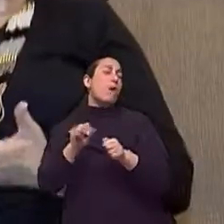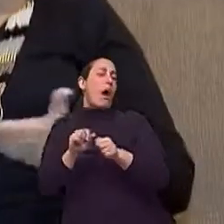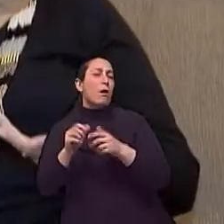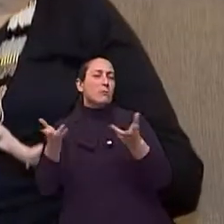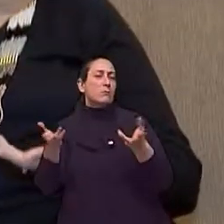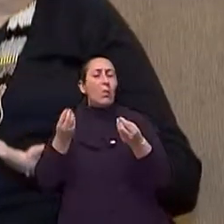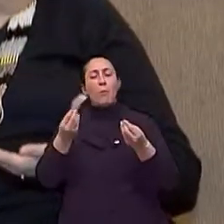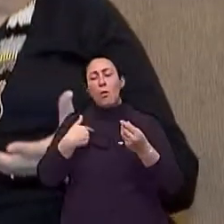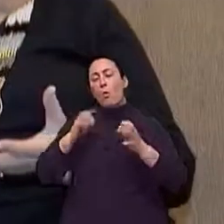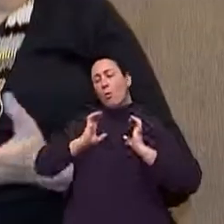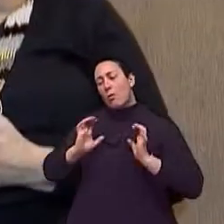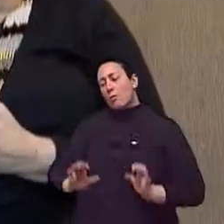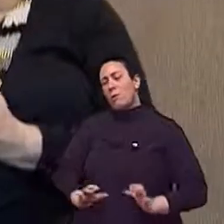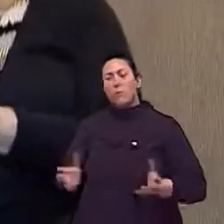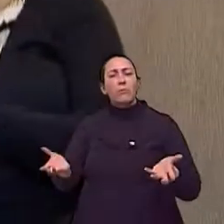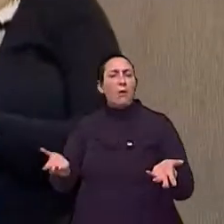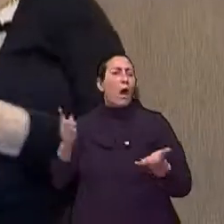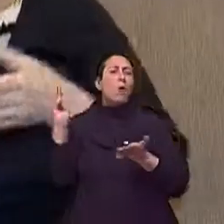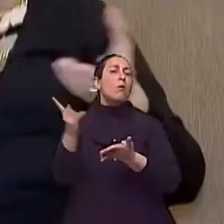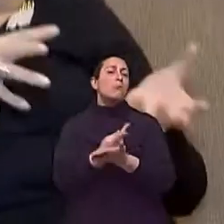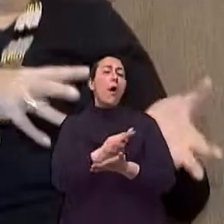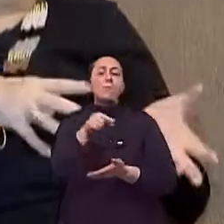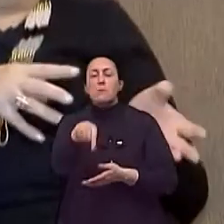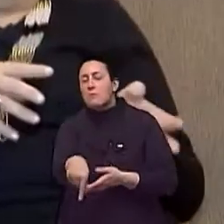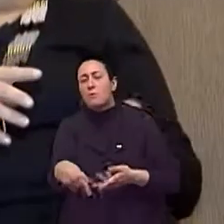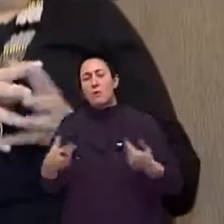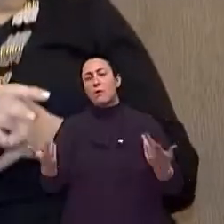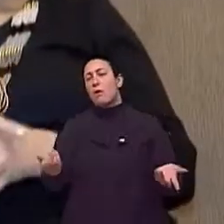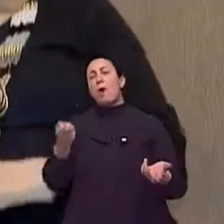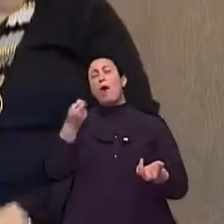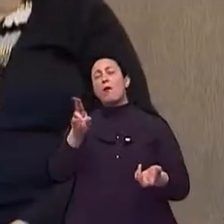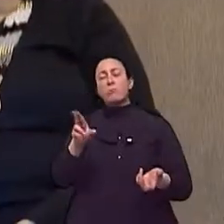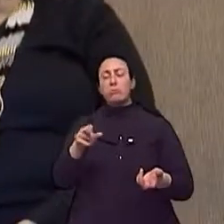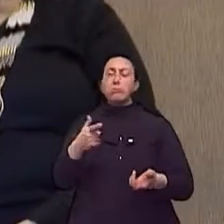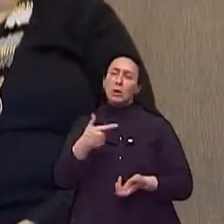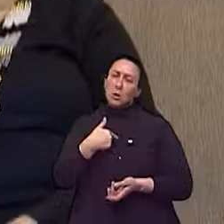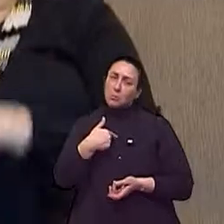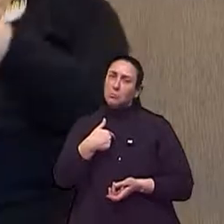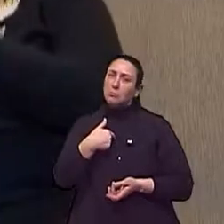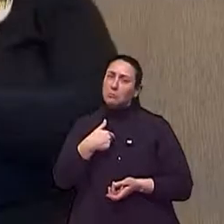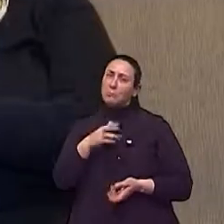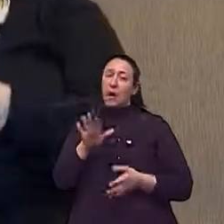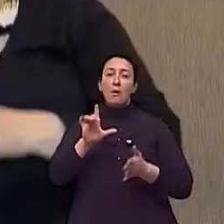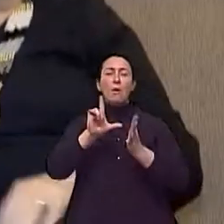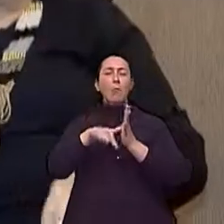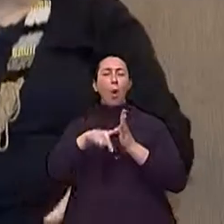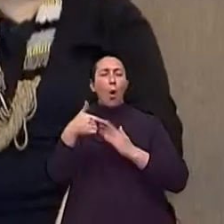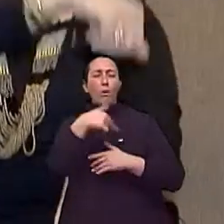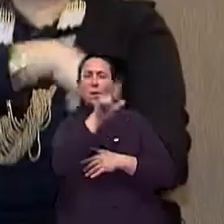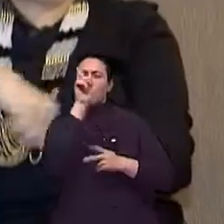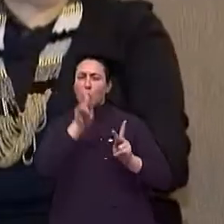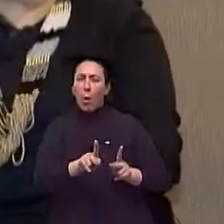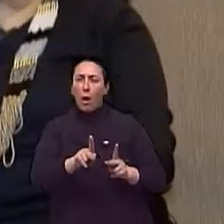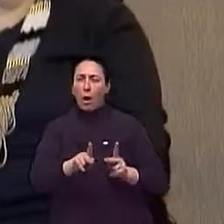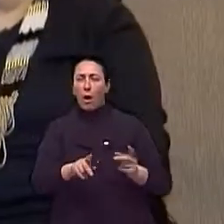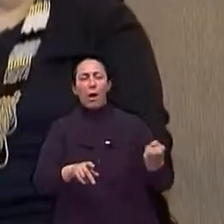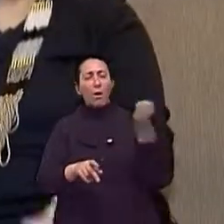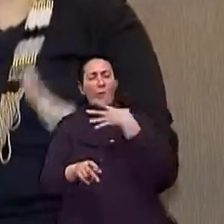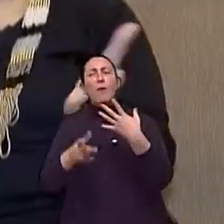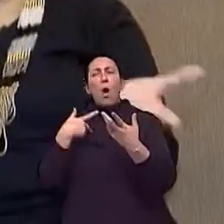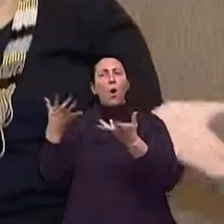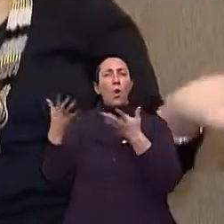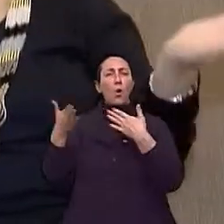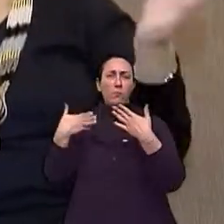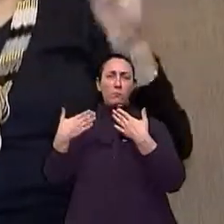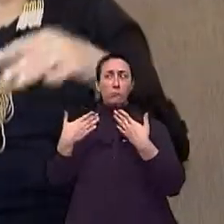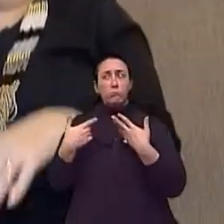como eu me comporto numa situação assim e aí ficou daqu a pouco outra pessoa chegava para mim Ah eu quero conversar contigo aí eu